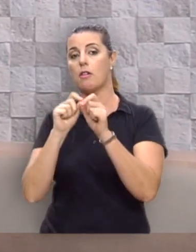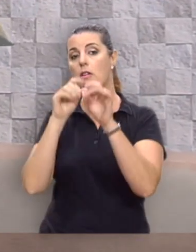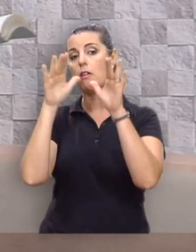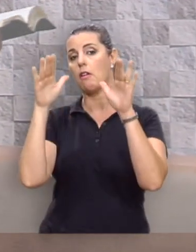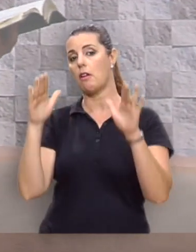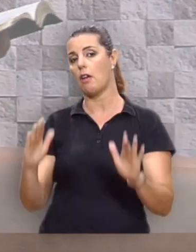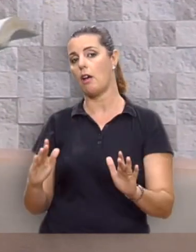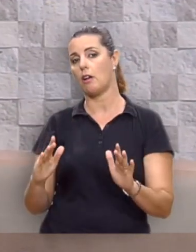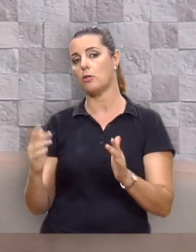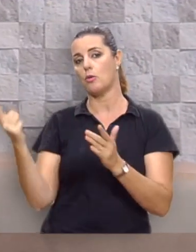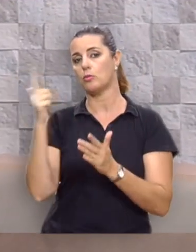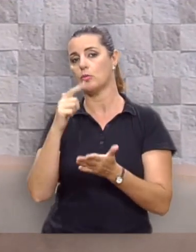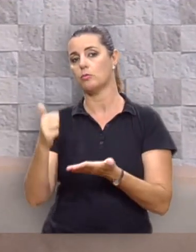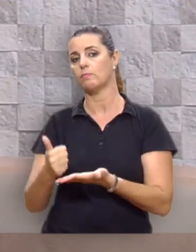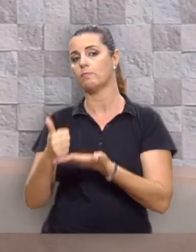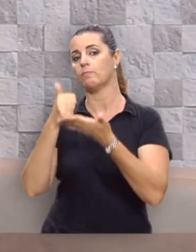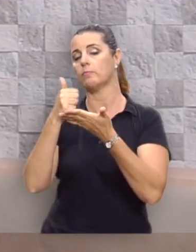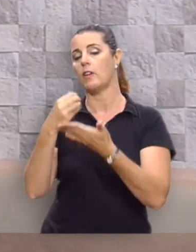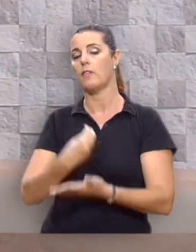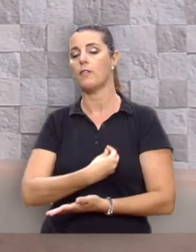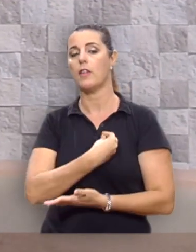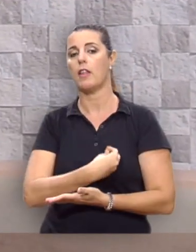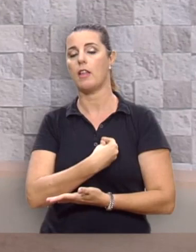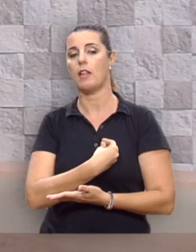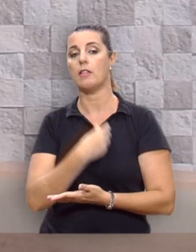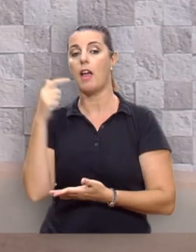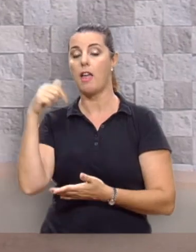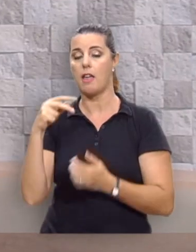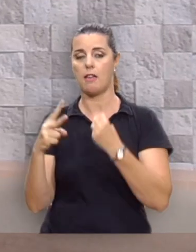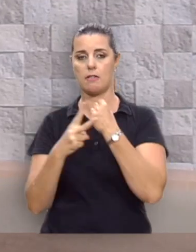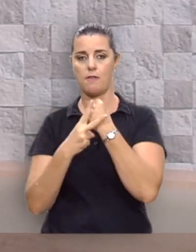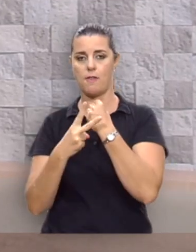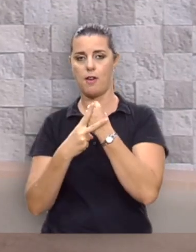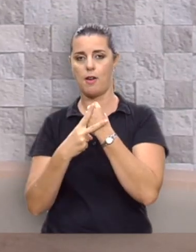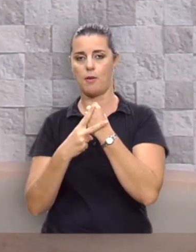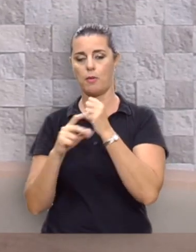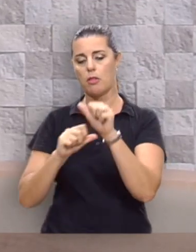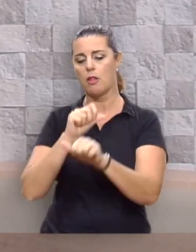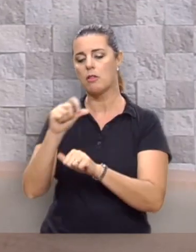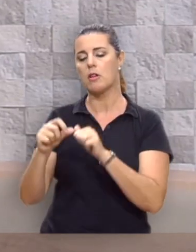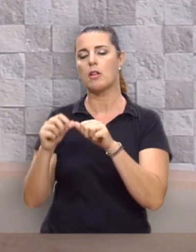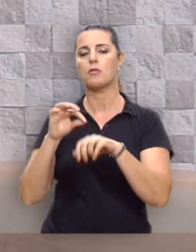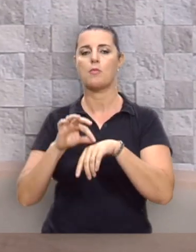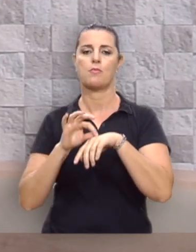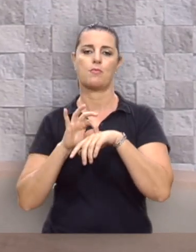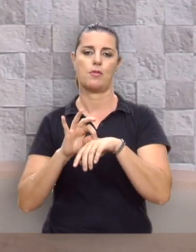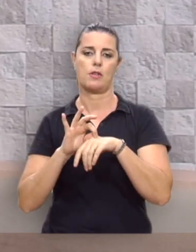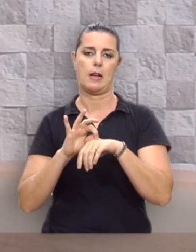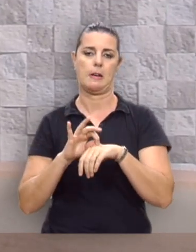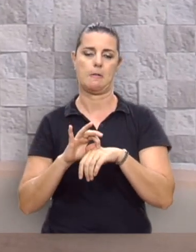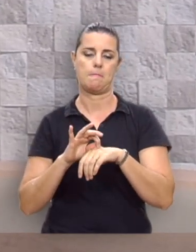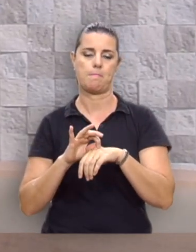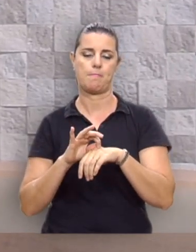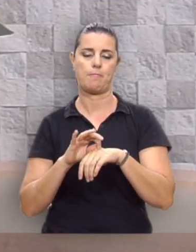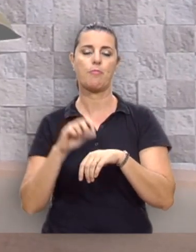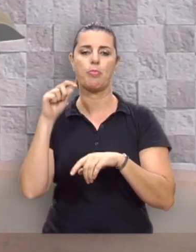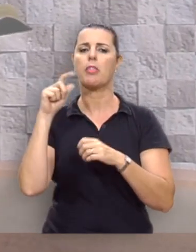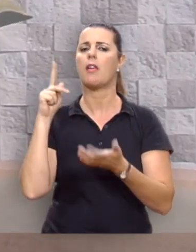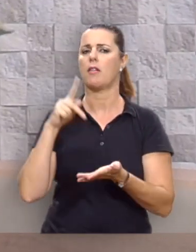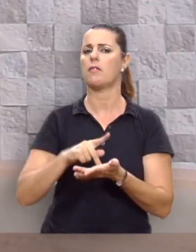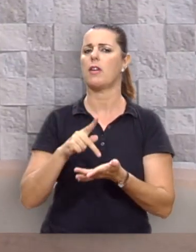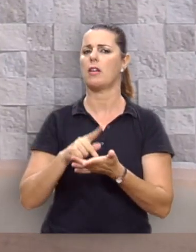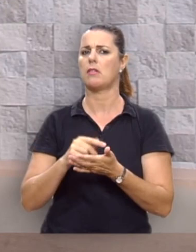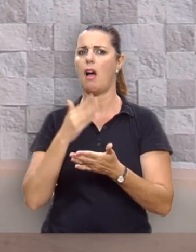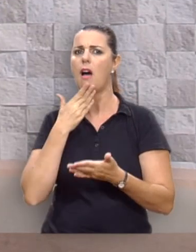criador e mantenedor da vida, este Verbo se fez carne. Esta é uma